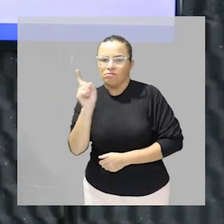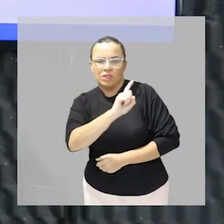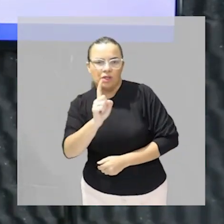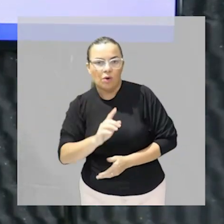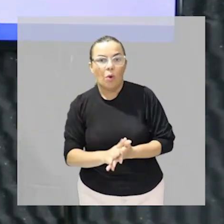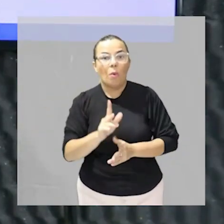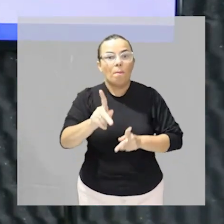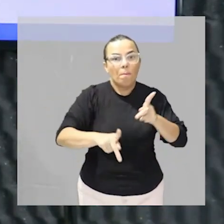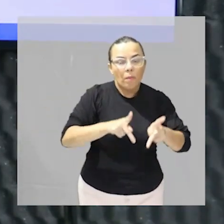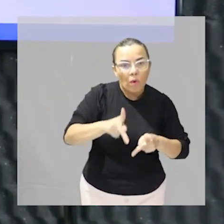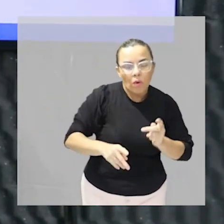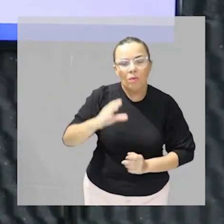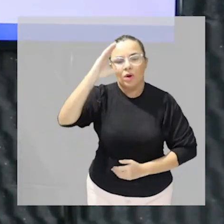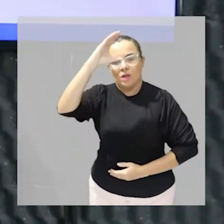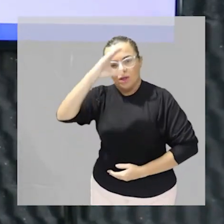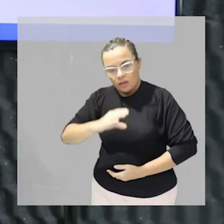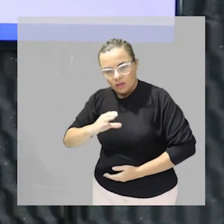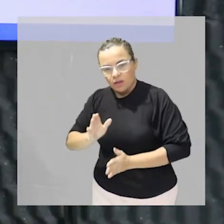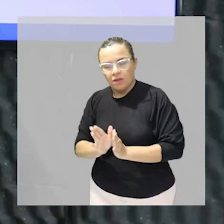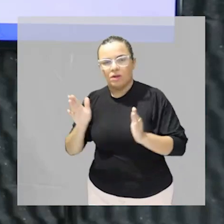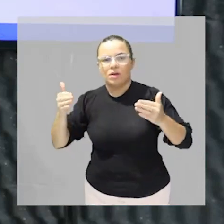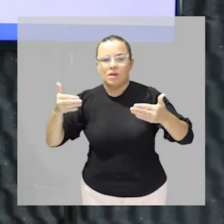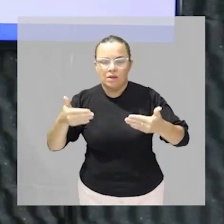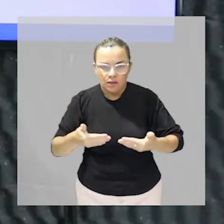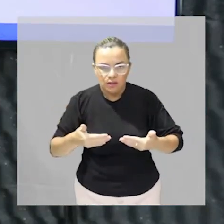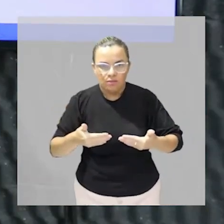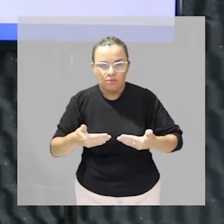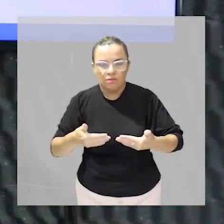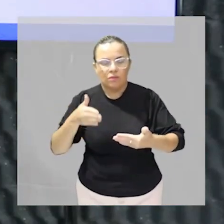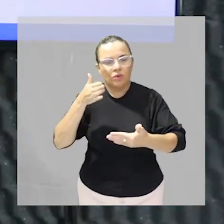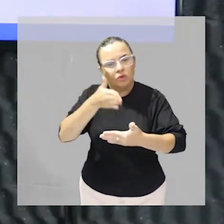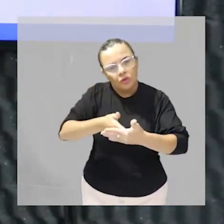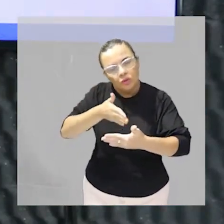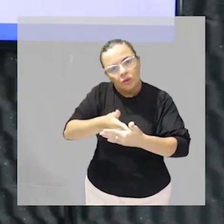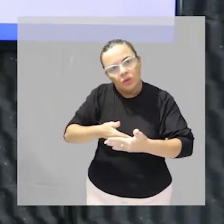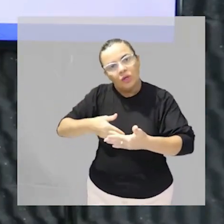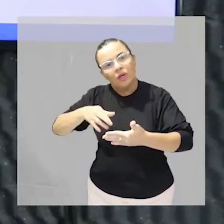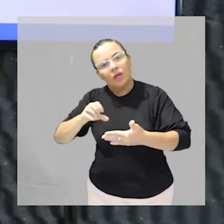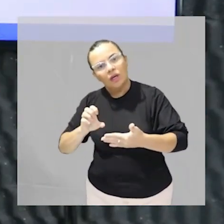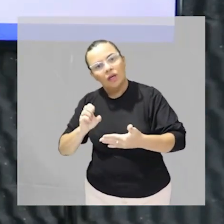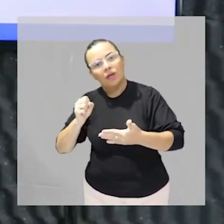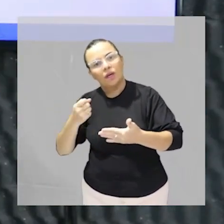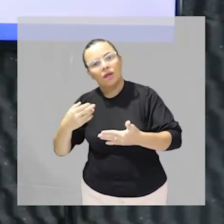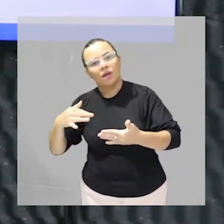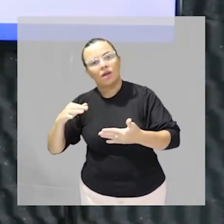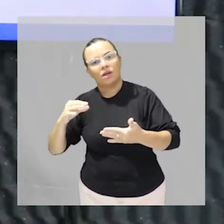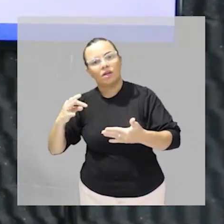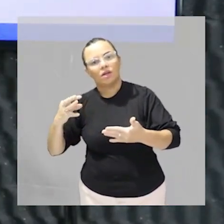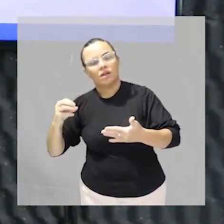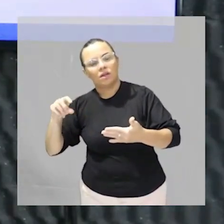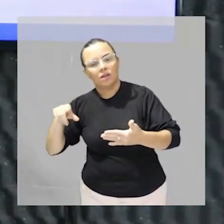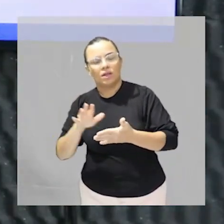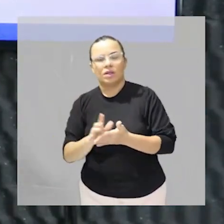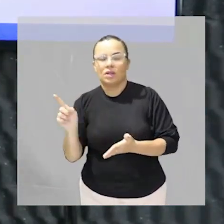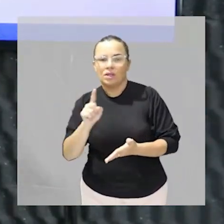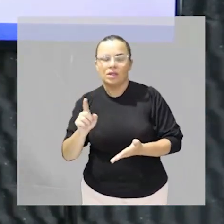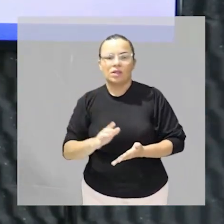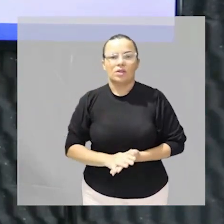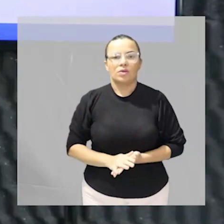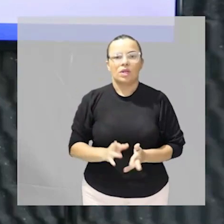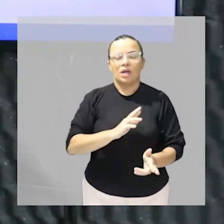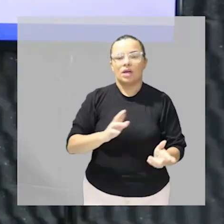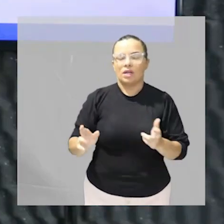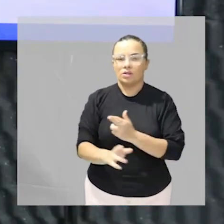que cidadão, é restrito. Ele fala da restrição da cidadania, que não envolve mulheres, que